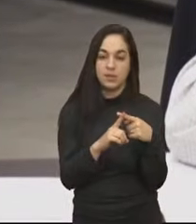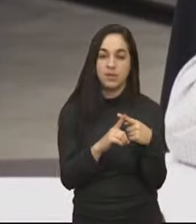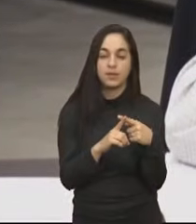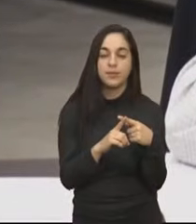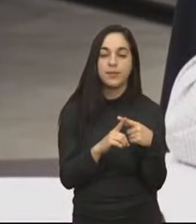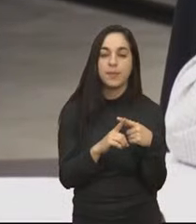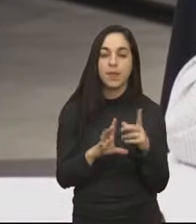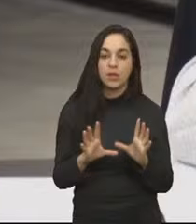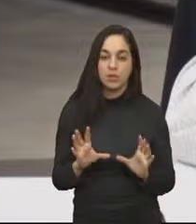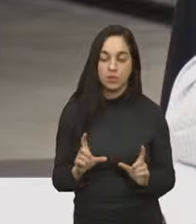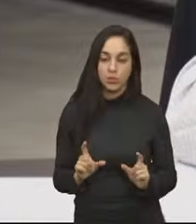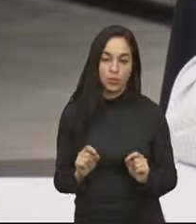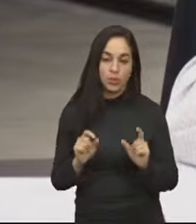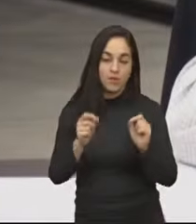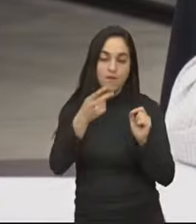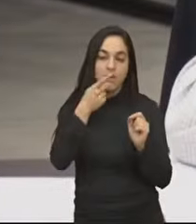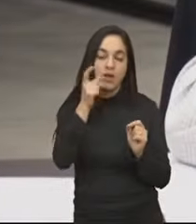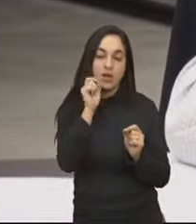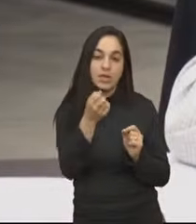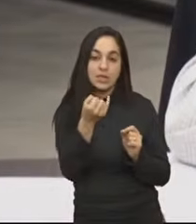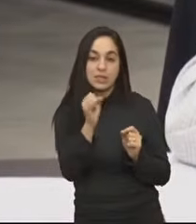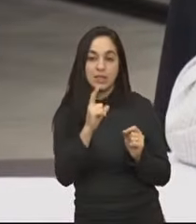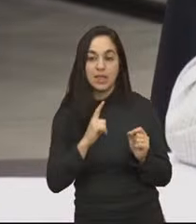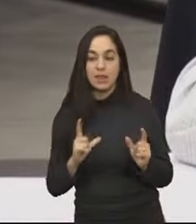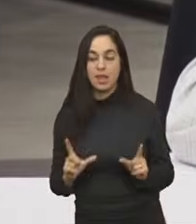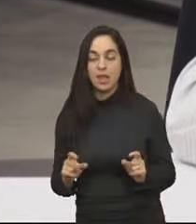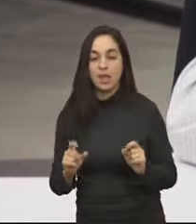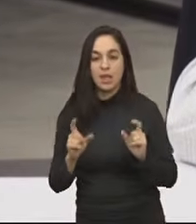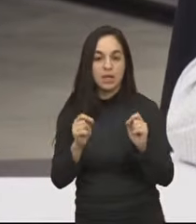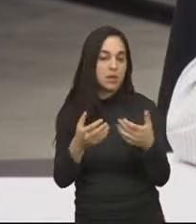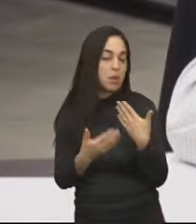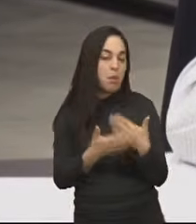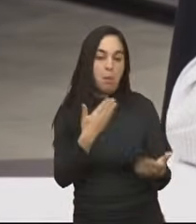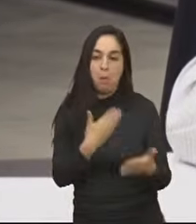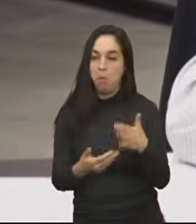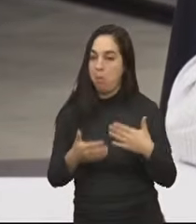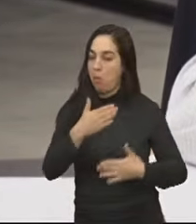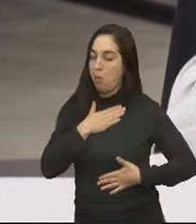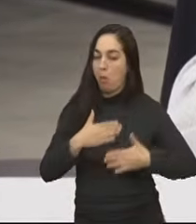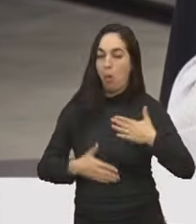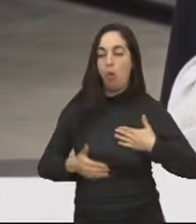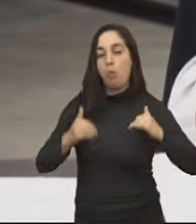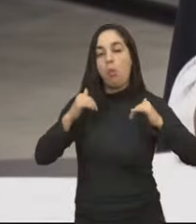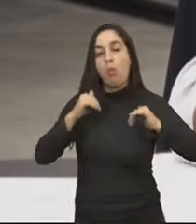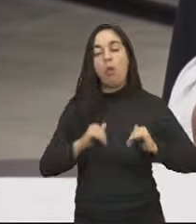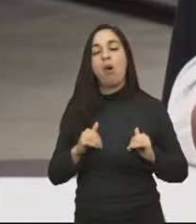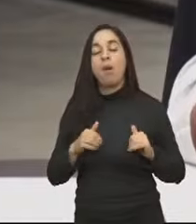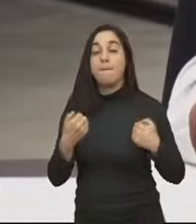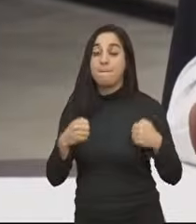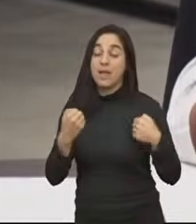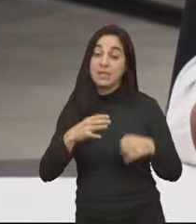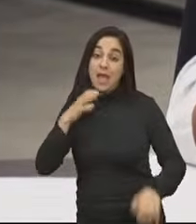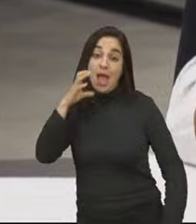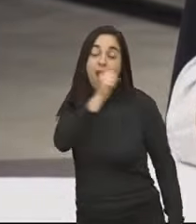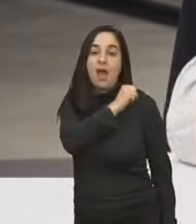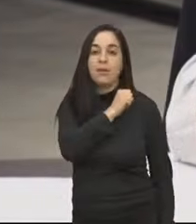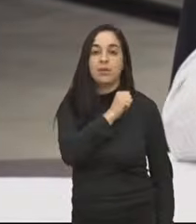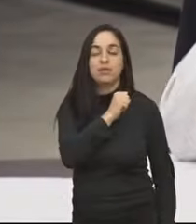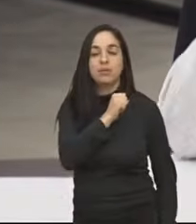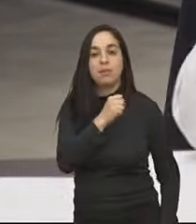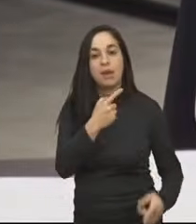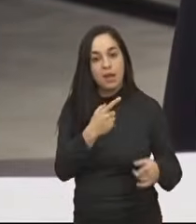após constatado aí um câncer, seja em qual parte do corpo for, é necessário fazer o tratamento para que tenha